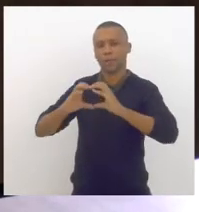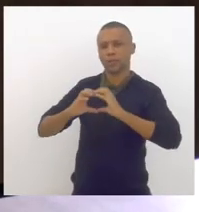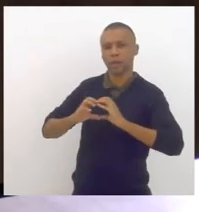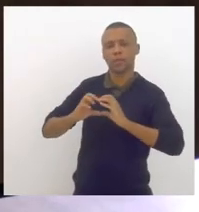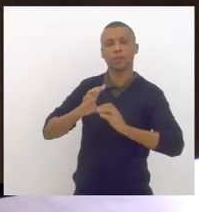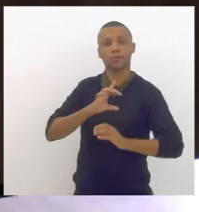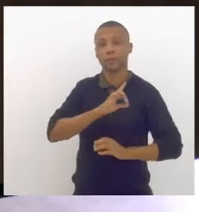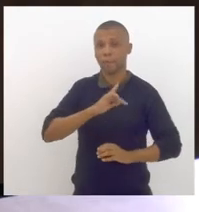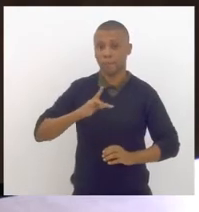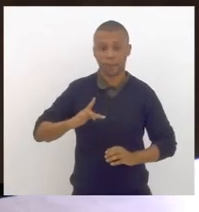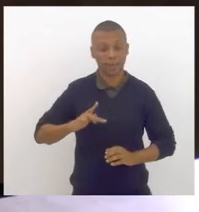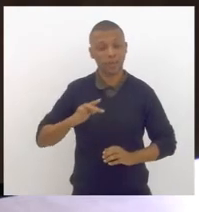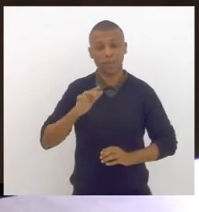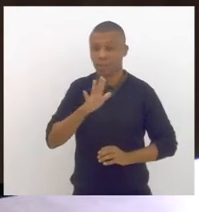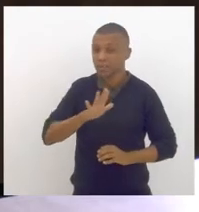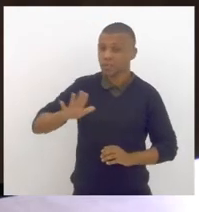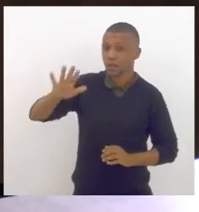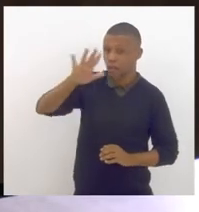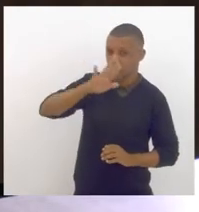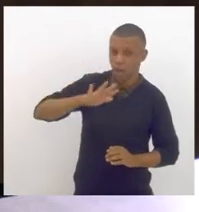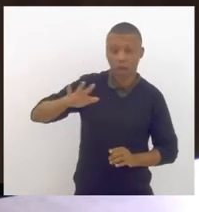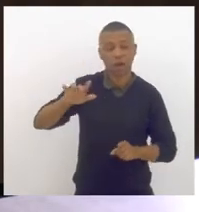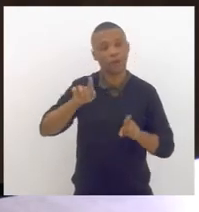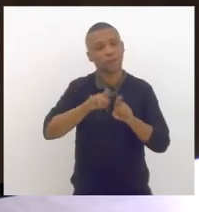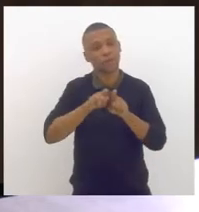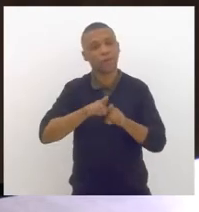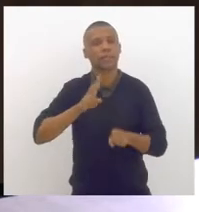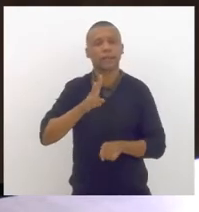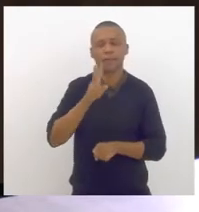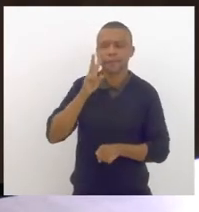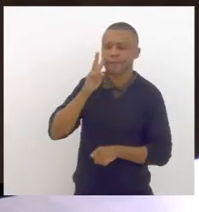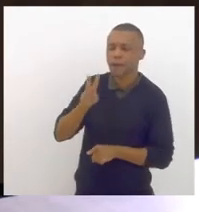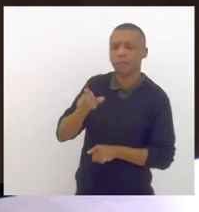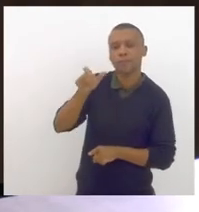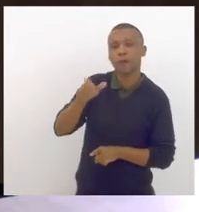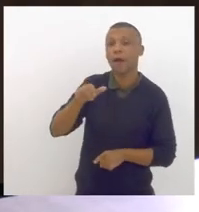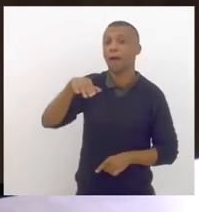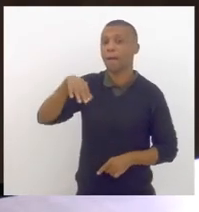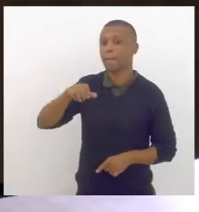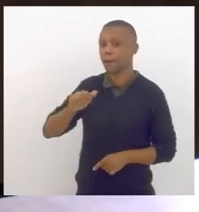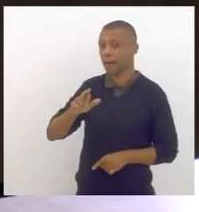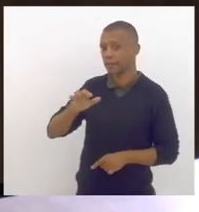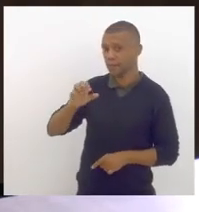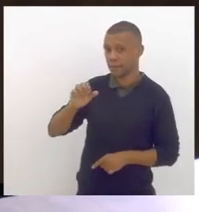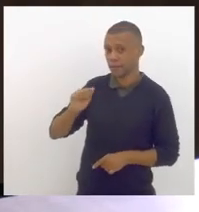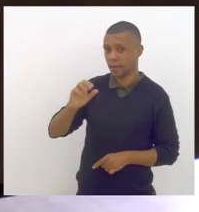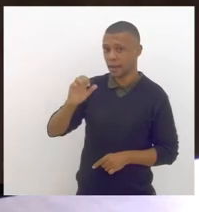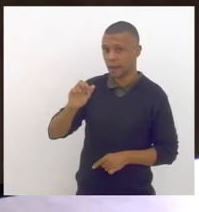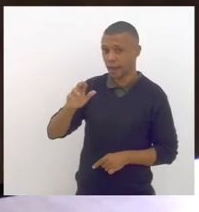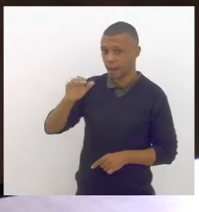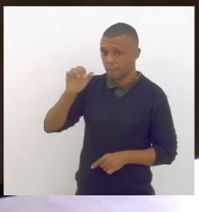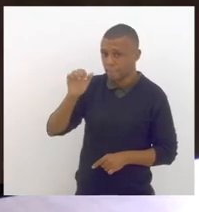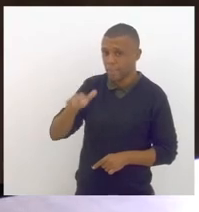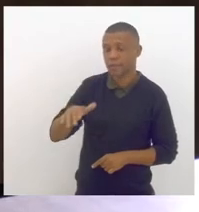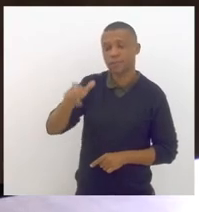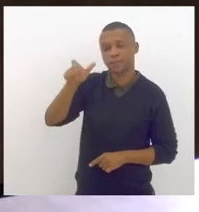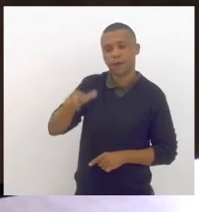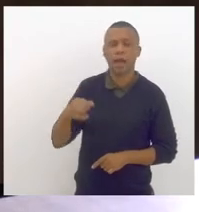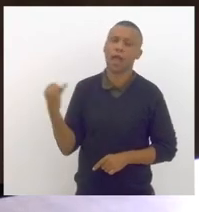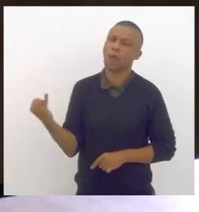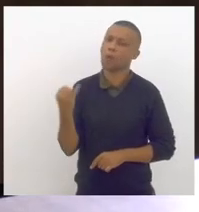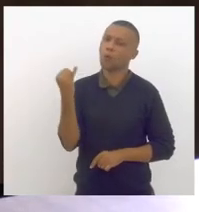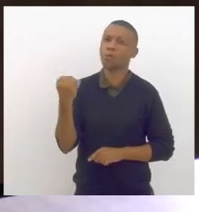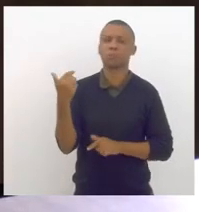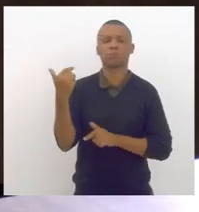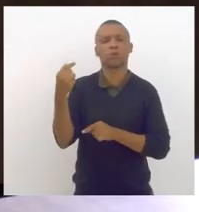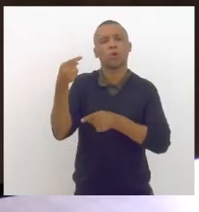Geral, vemos sempre a figura da doutora Maria Carmen, assessora parlamentar, figura importantíssima